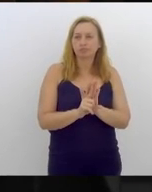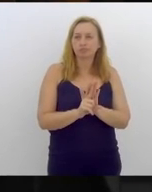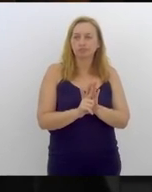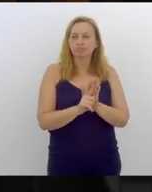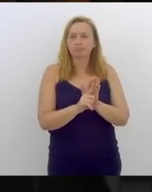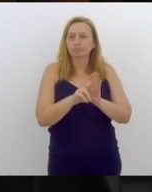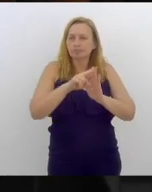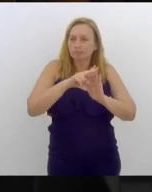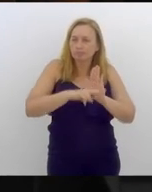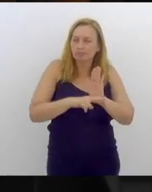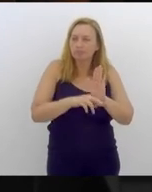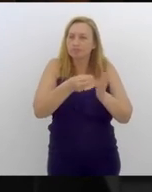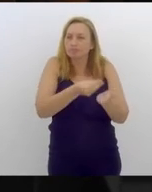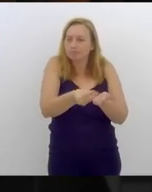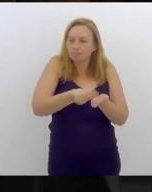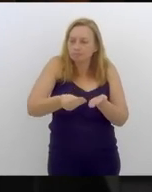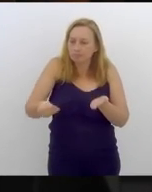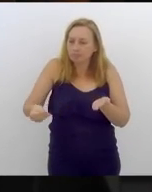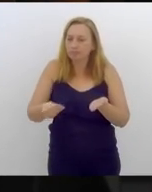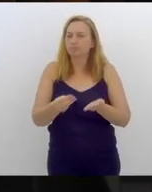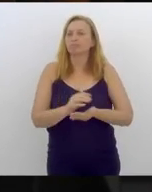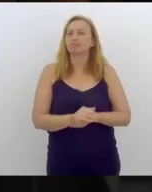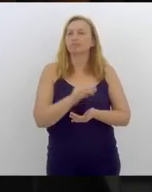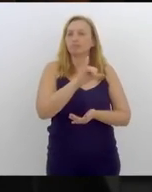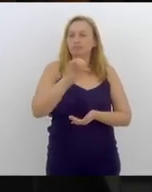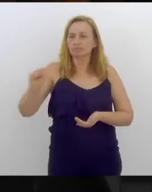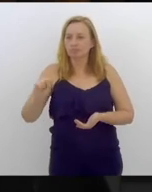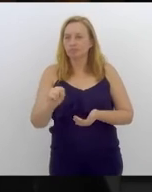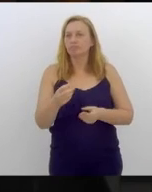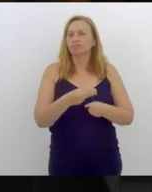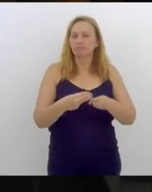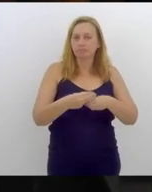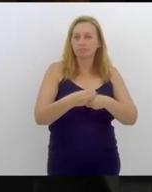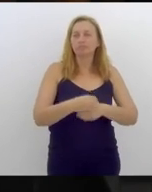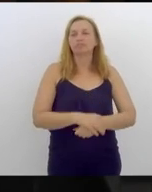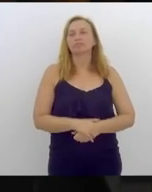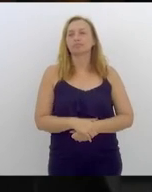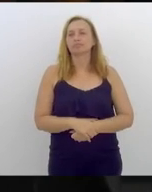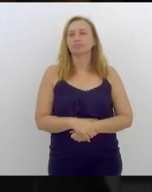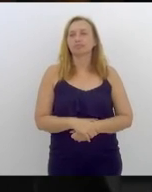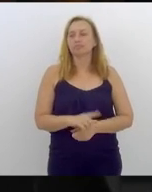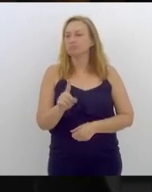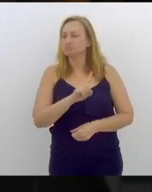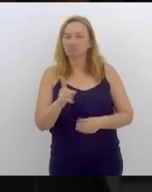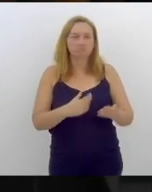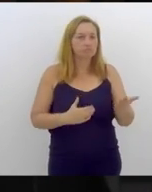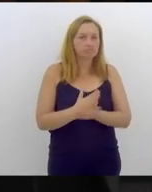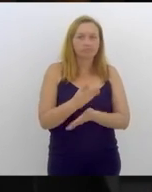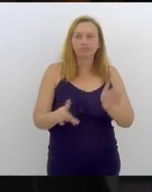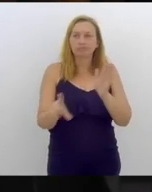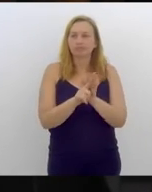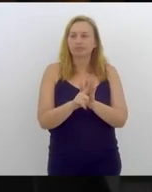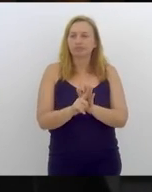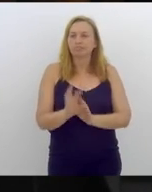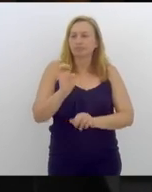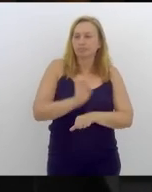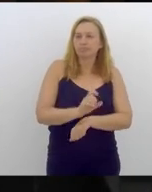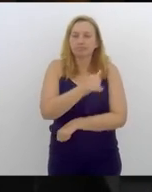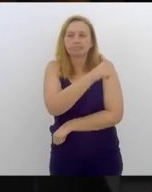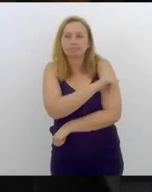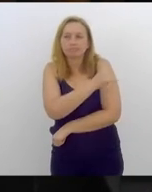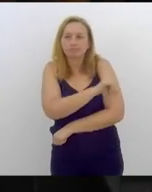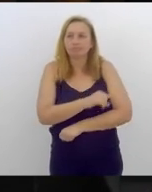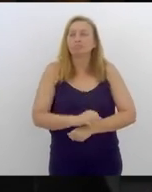disciplinar a distribuição da cota parte do ICMS aos municípios ao não aprovar essa lei o estado do Rio de Janeiro